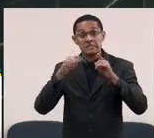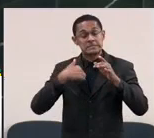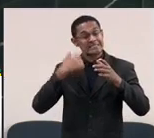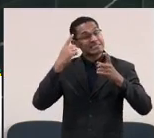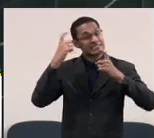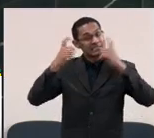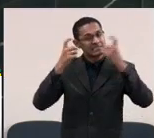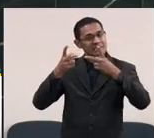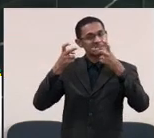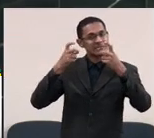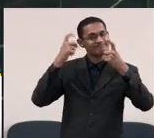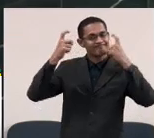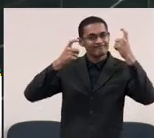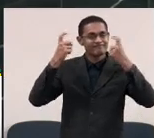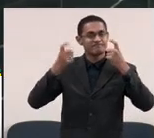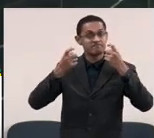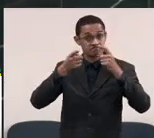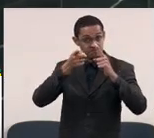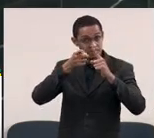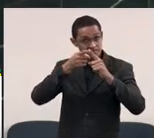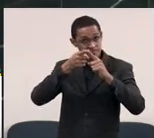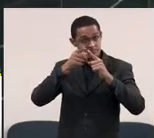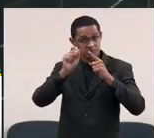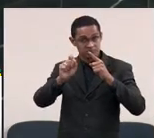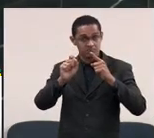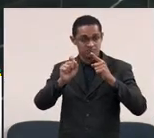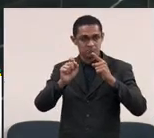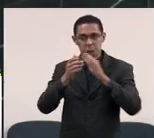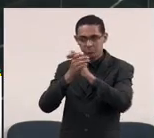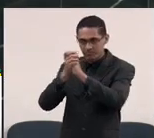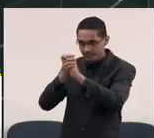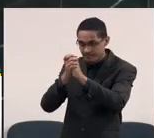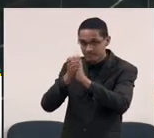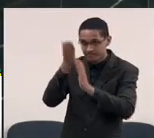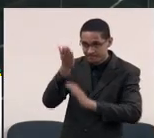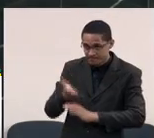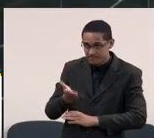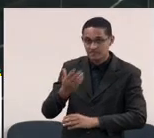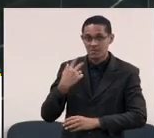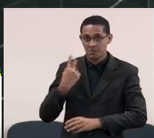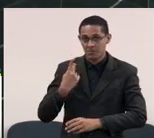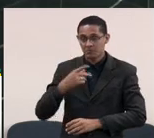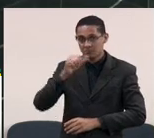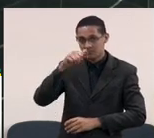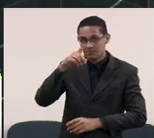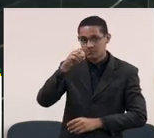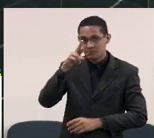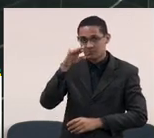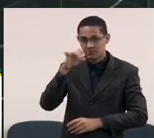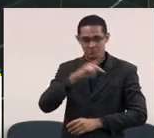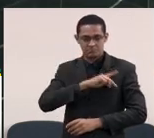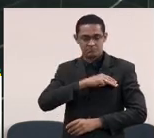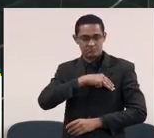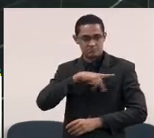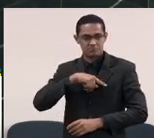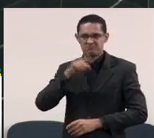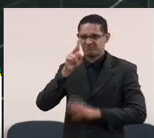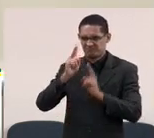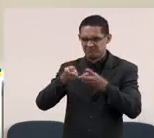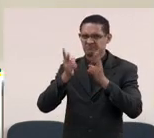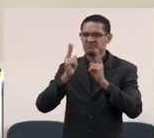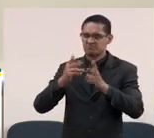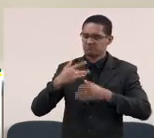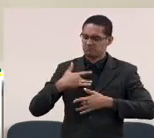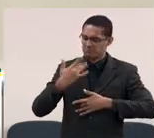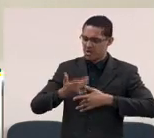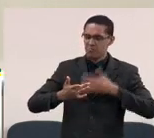deputado. Primeiro, aqui, saudar o promotor André, que sempre está envolvido nessa questão da